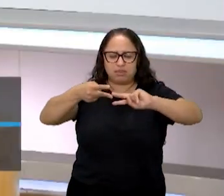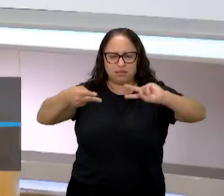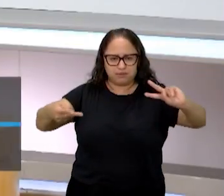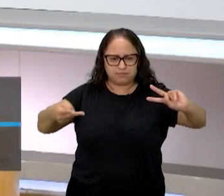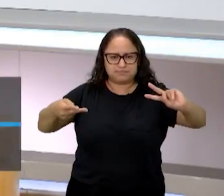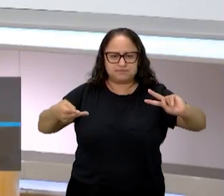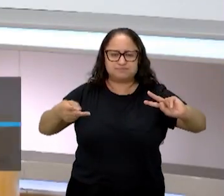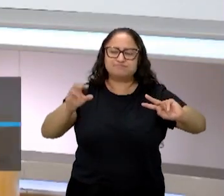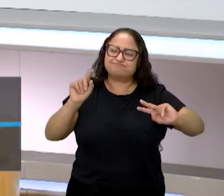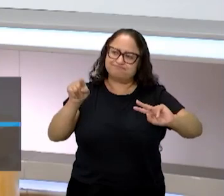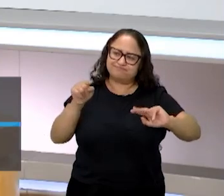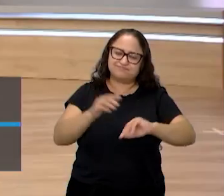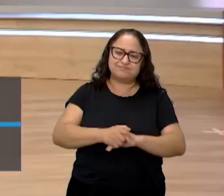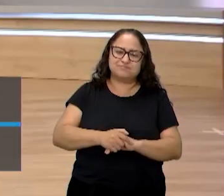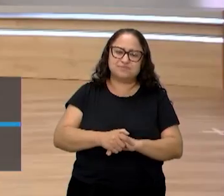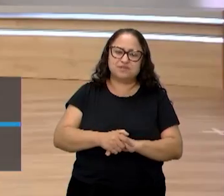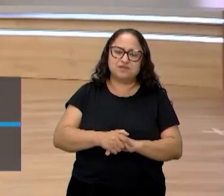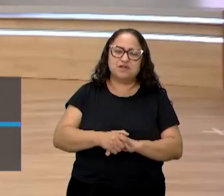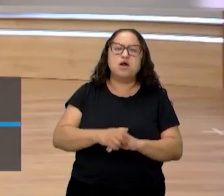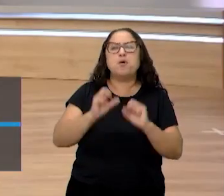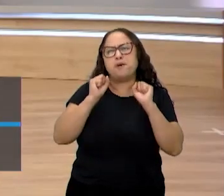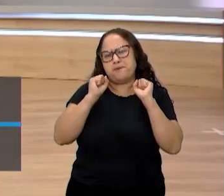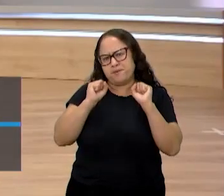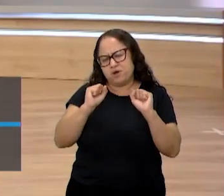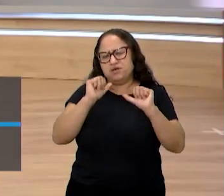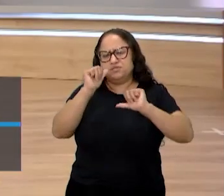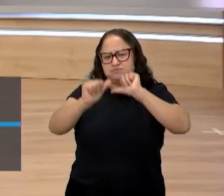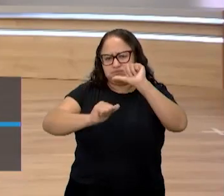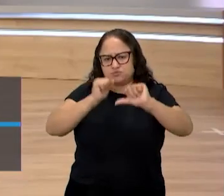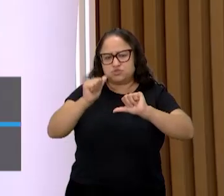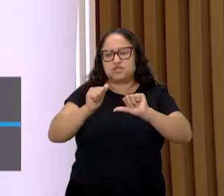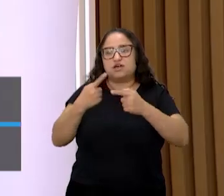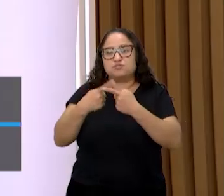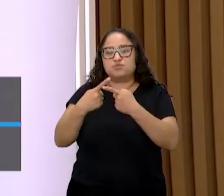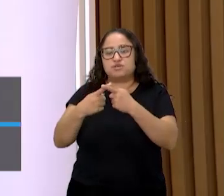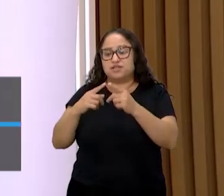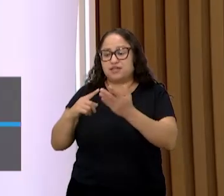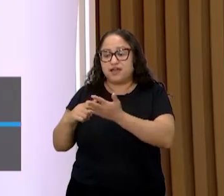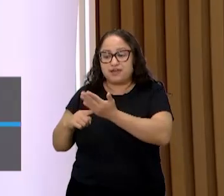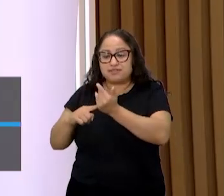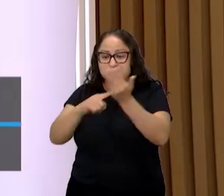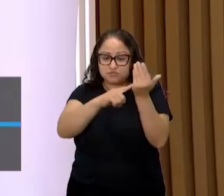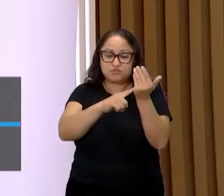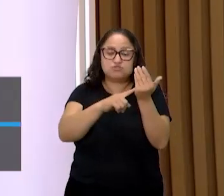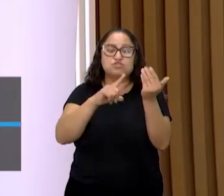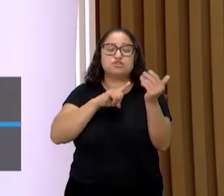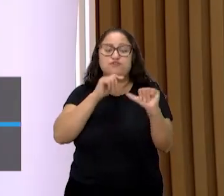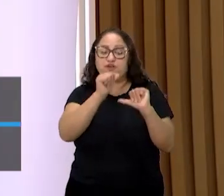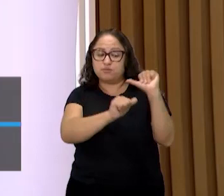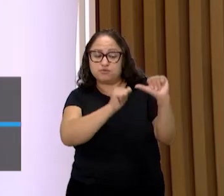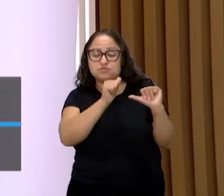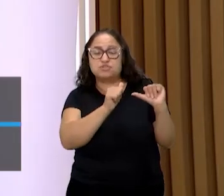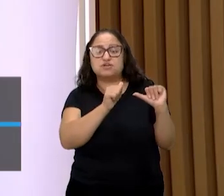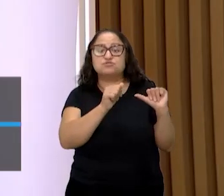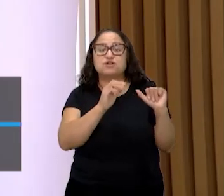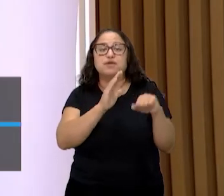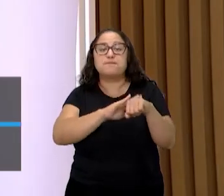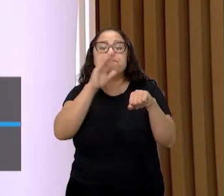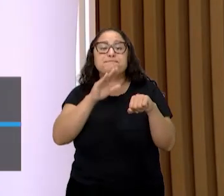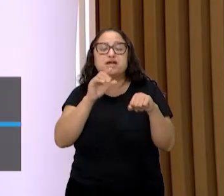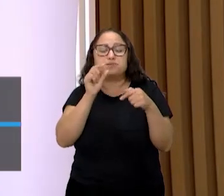isso mesmo, né? Pode alterar com o tempo, e aí a tecnologia vai auxiliando, e aí eles vão tendo mais detalhes,